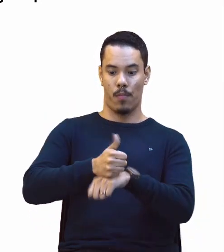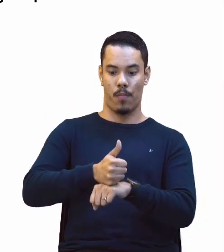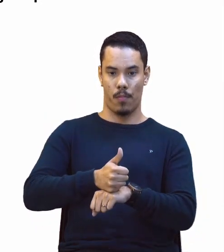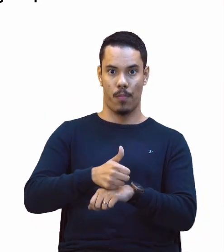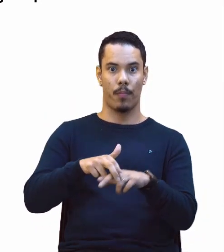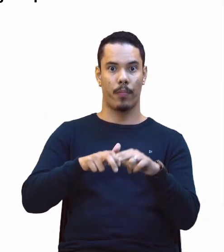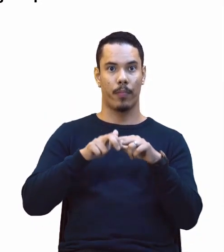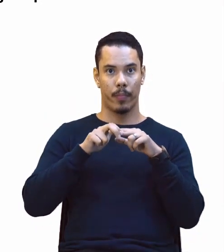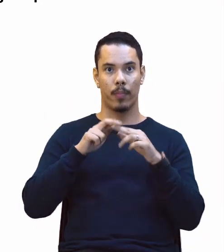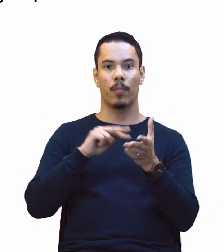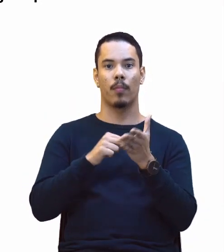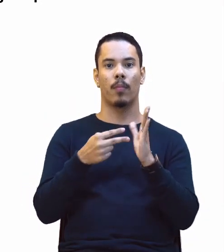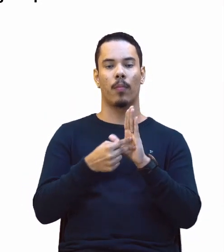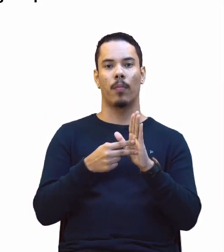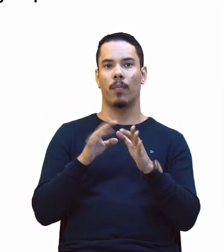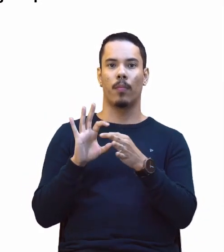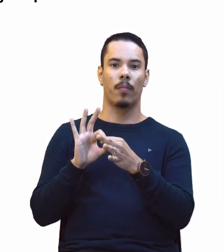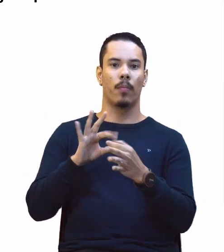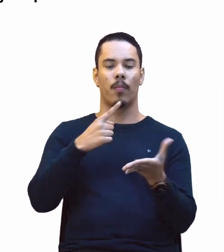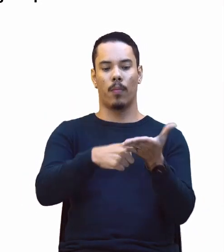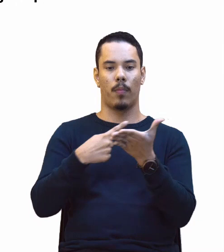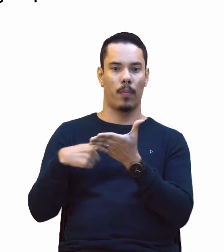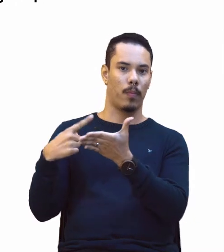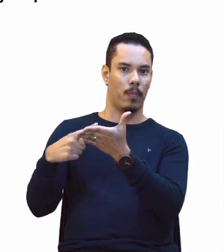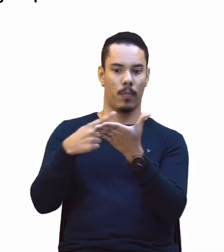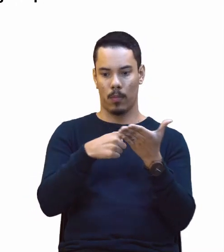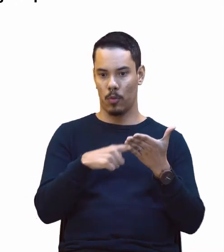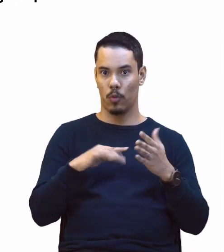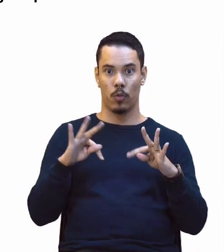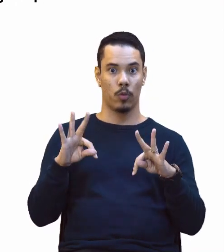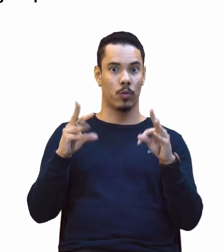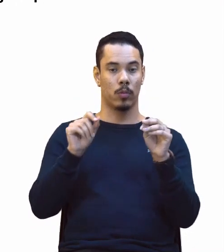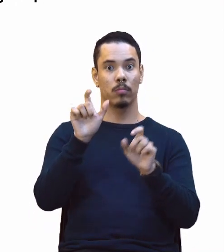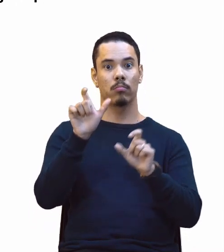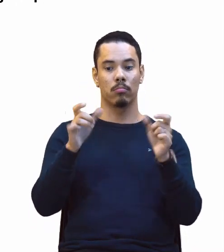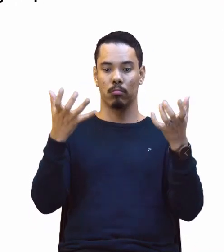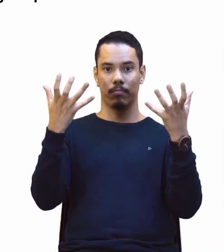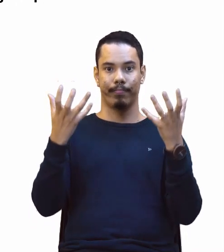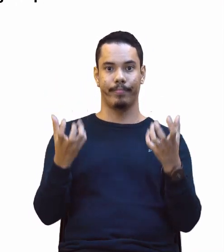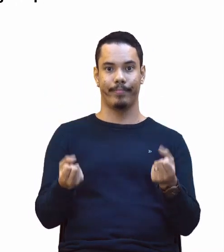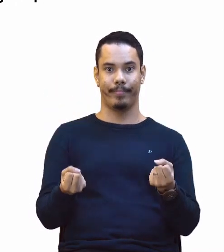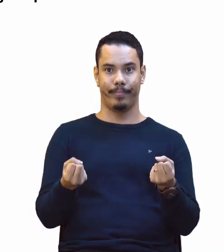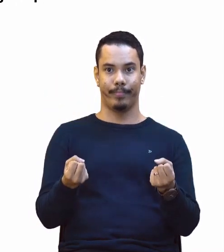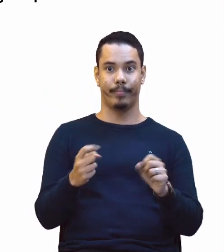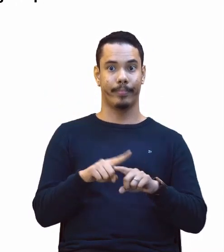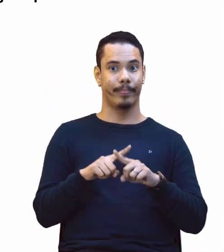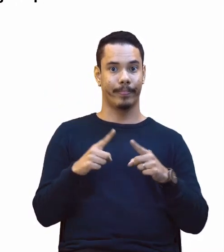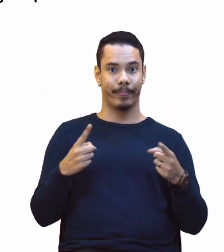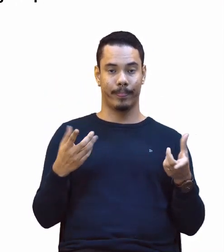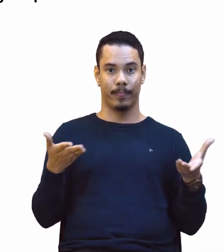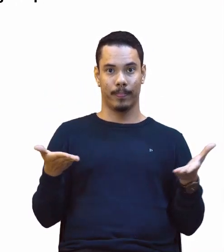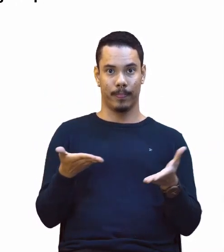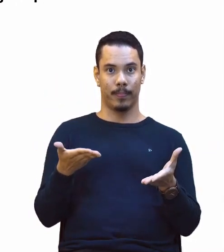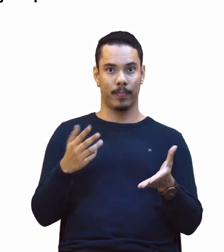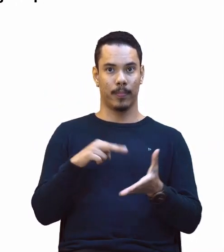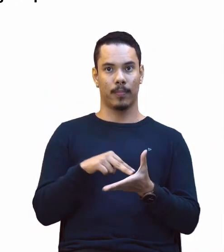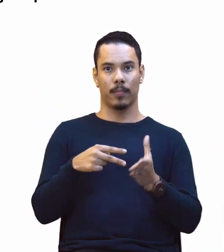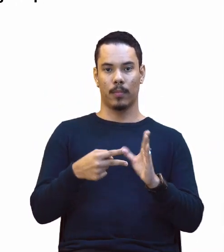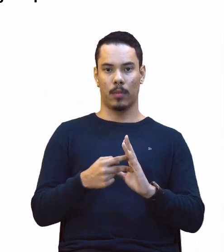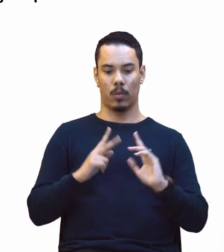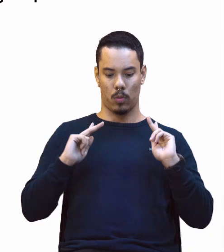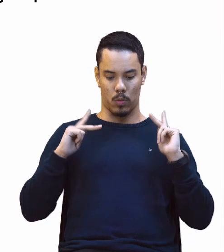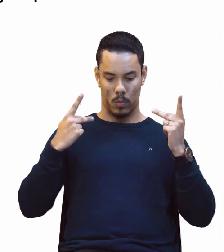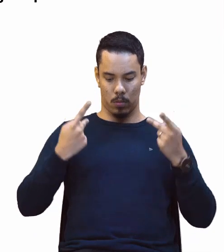palavra era um consenso entre todos os cidadãos, comum a todos. Mas agora é a palavra humana